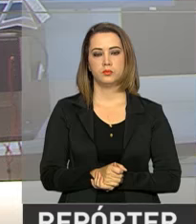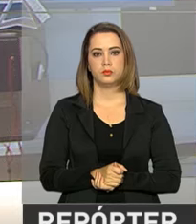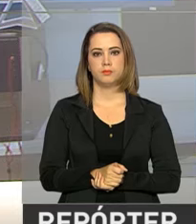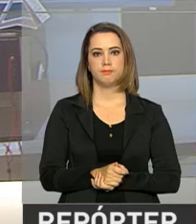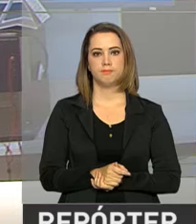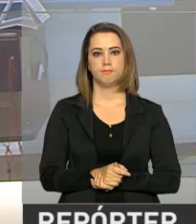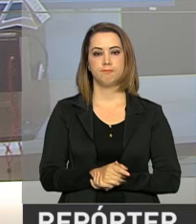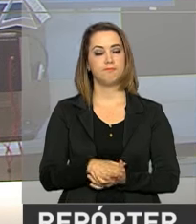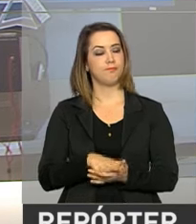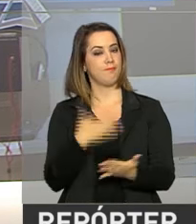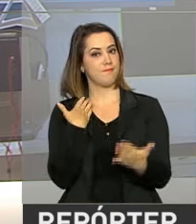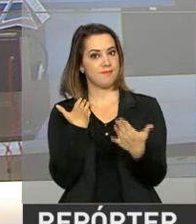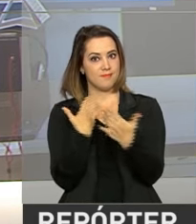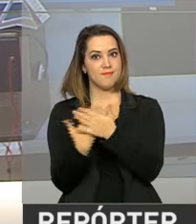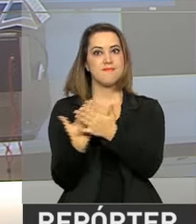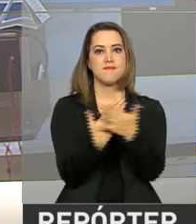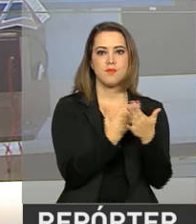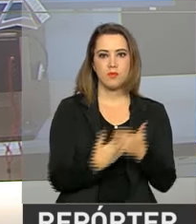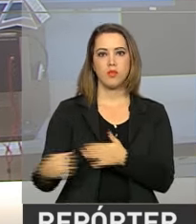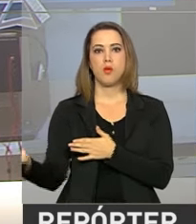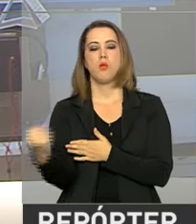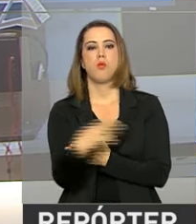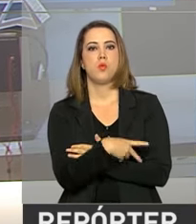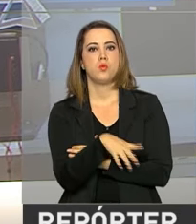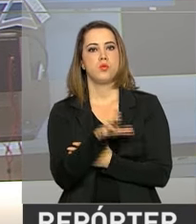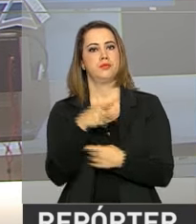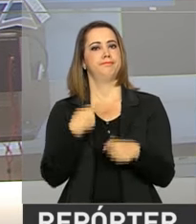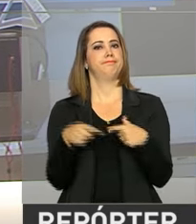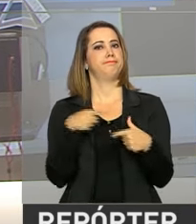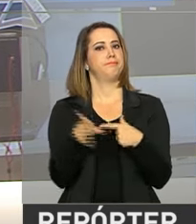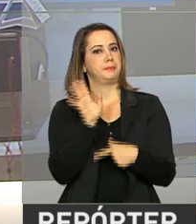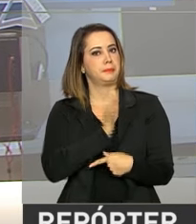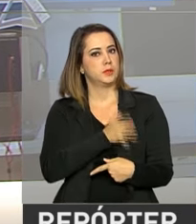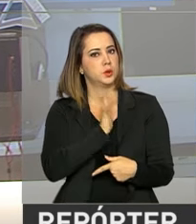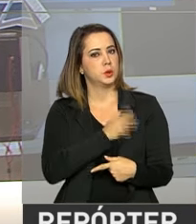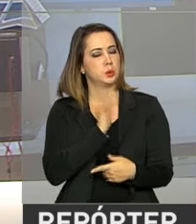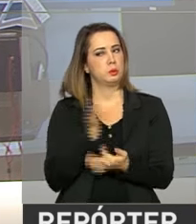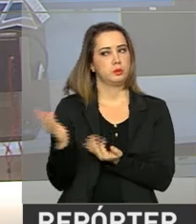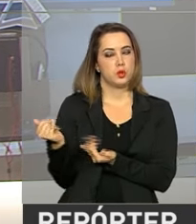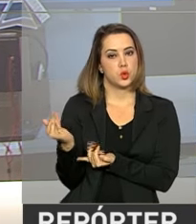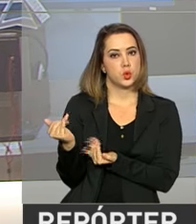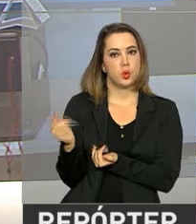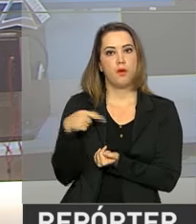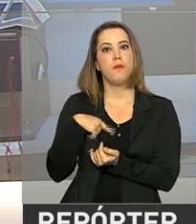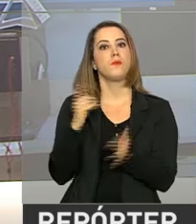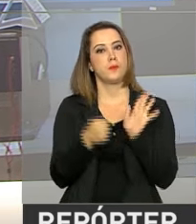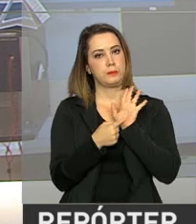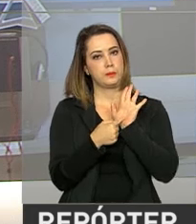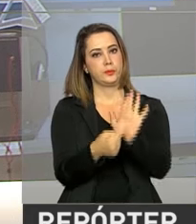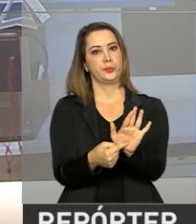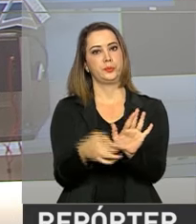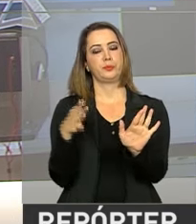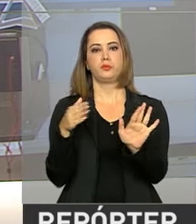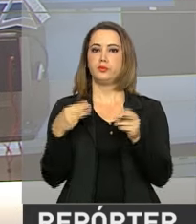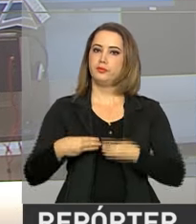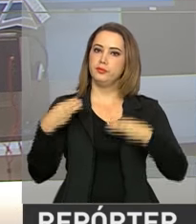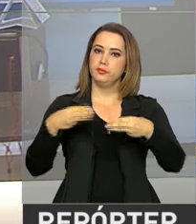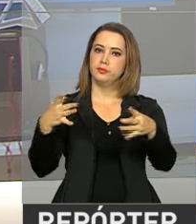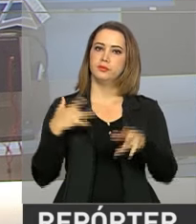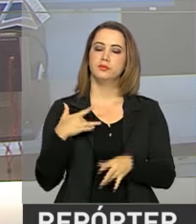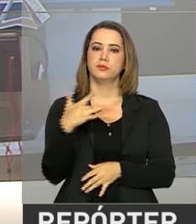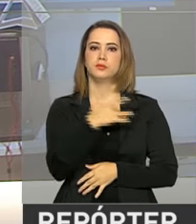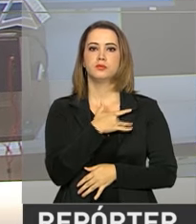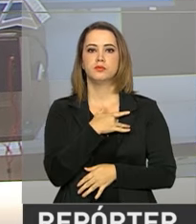goov.br. Um estudo inéquito sobre os riscos cardiovasculares em adolescentes foi apresentado hoje pelo Ministério da